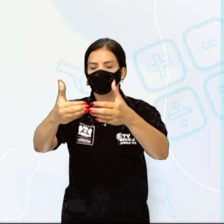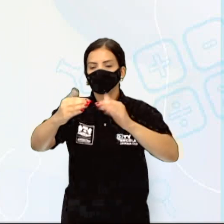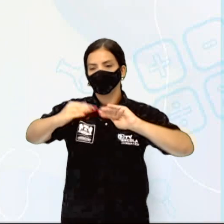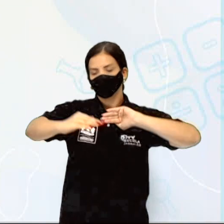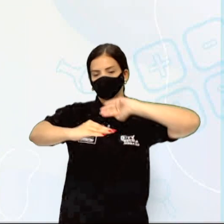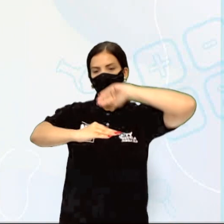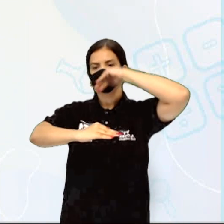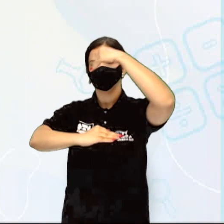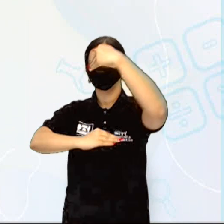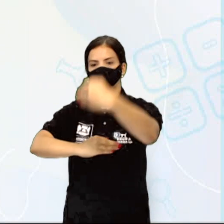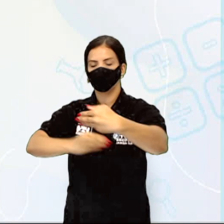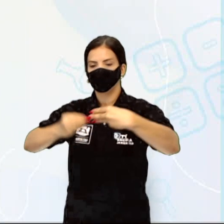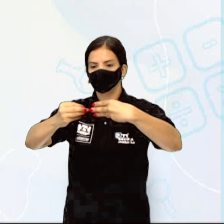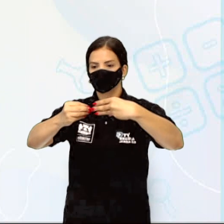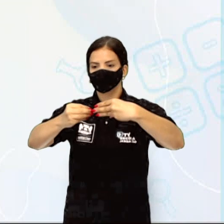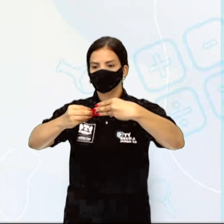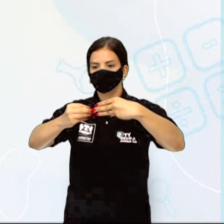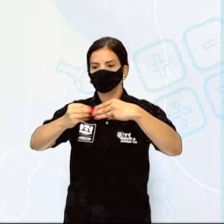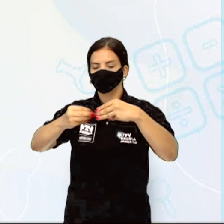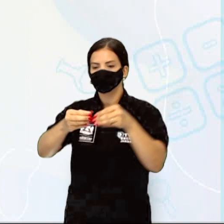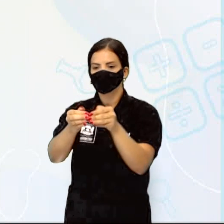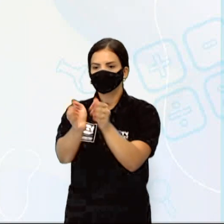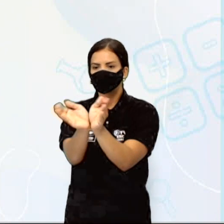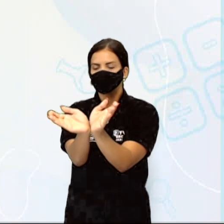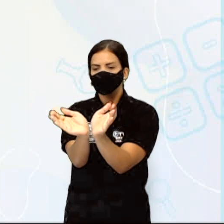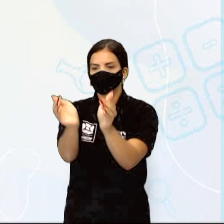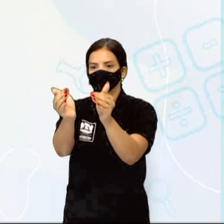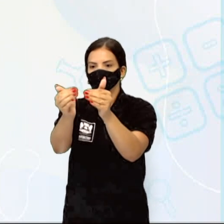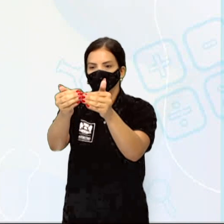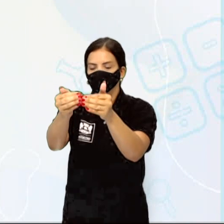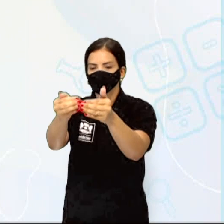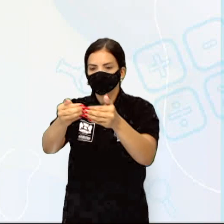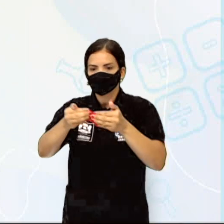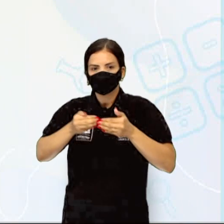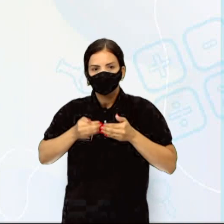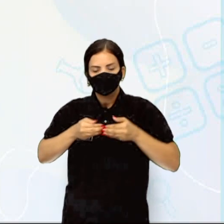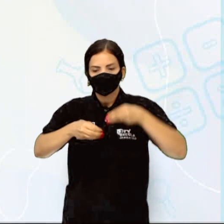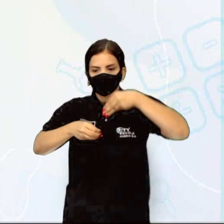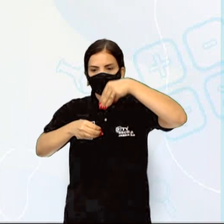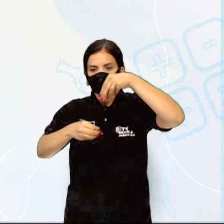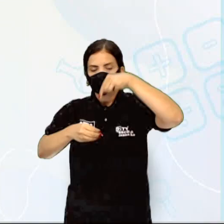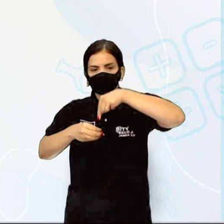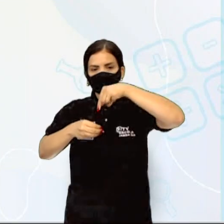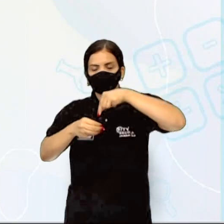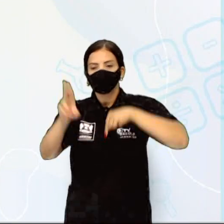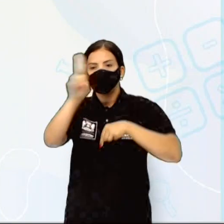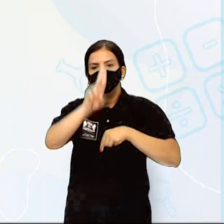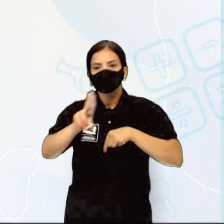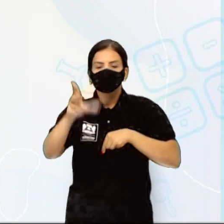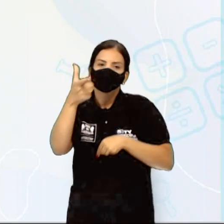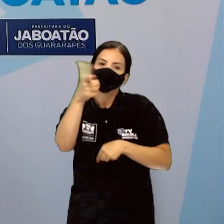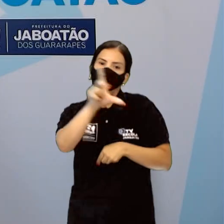que estão do lado de fora para dentro, formando vesículas que serão utilizadas em outros processos.